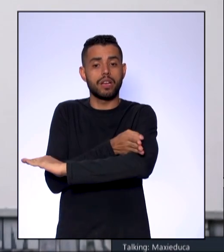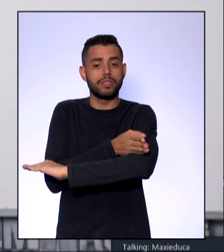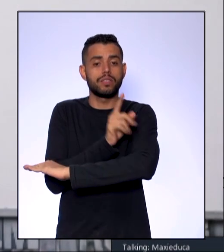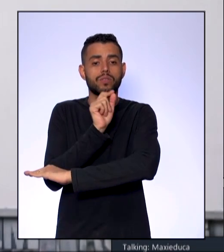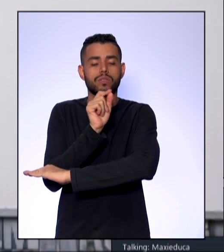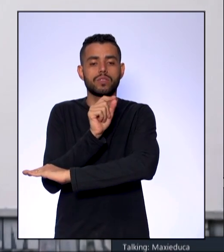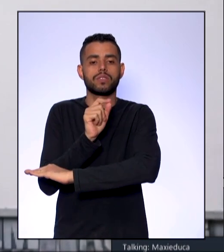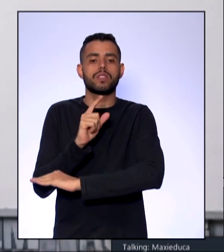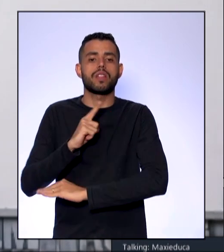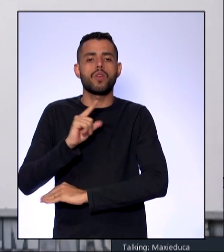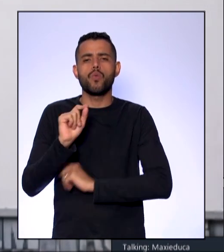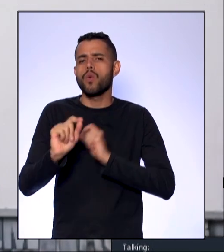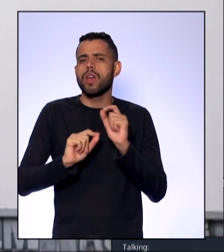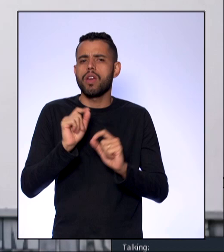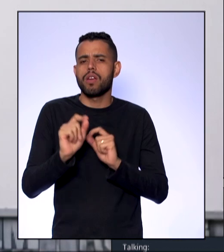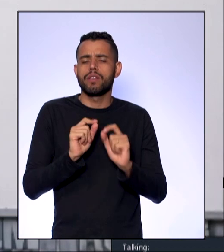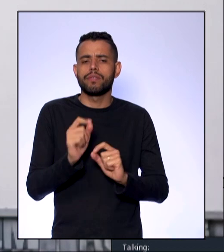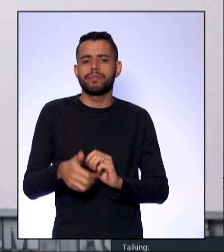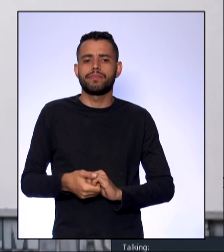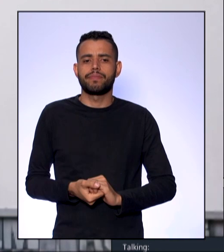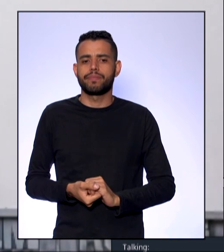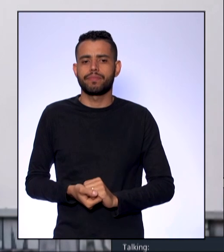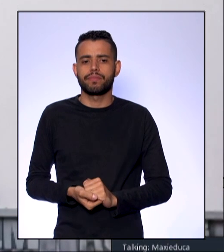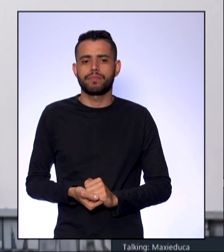aqui uma